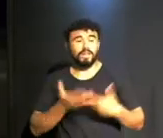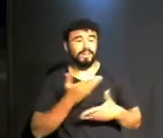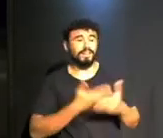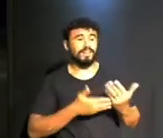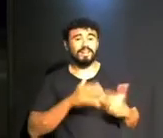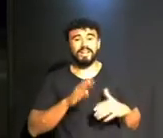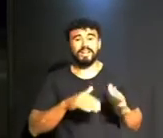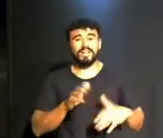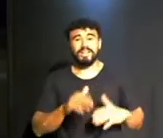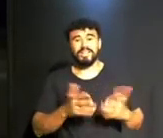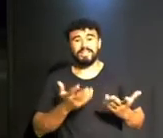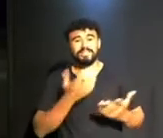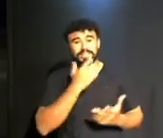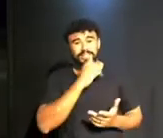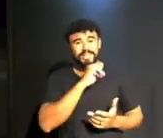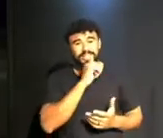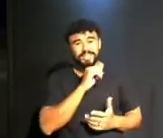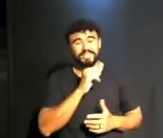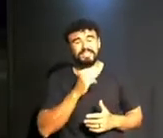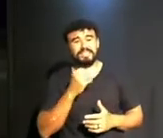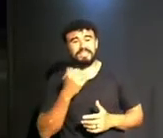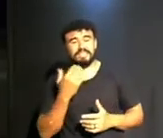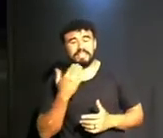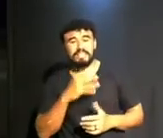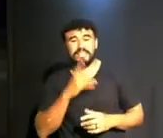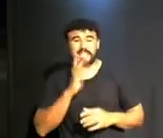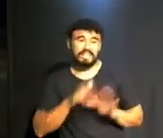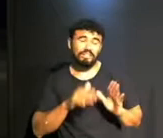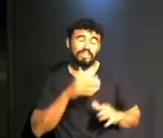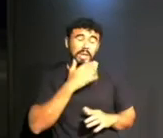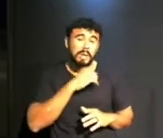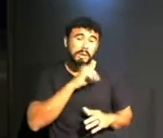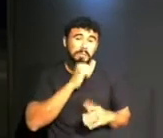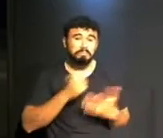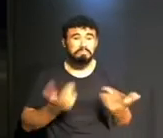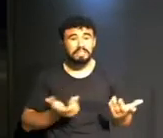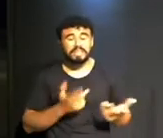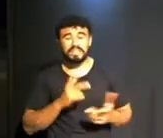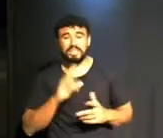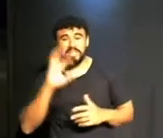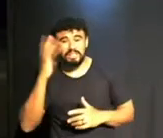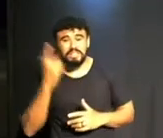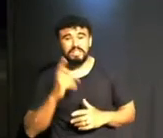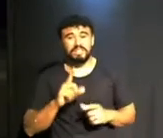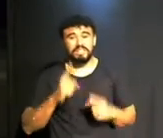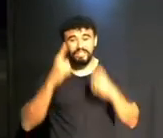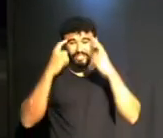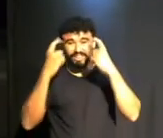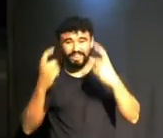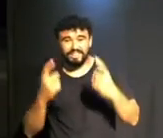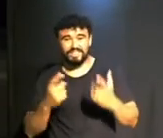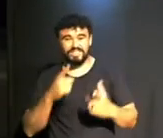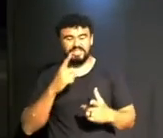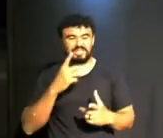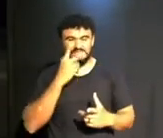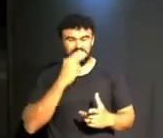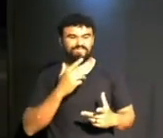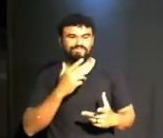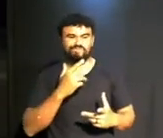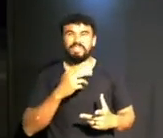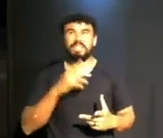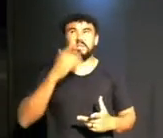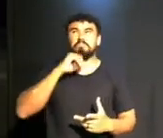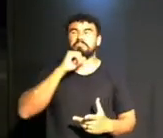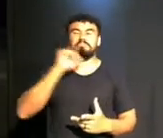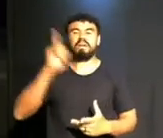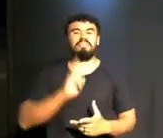biológico talvez deturpado talvez por ausência ou por algum tipo de violência você confunda e tenha